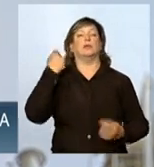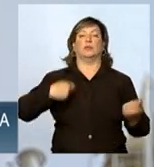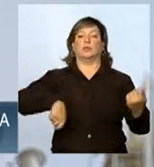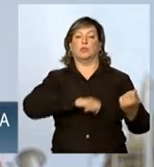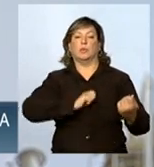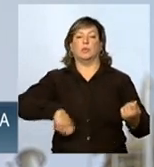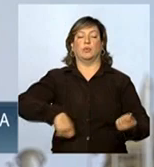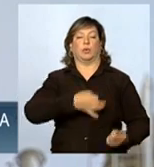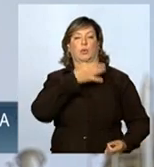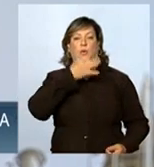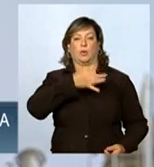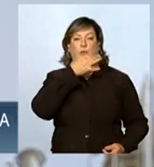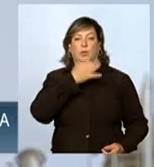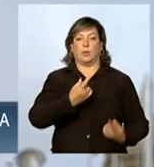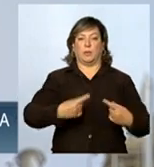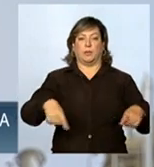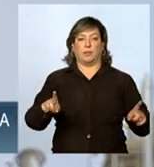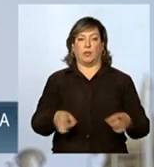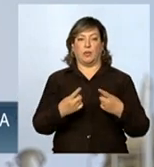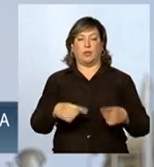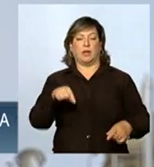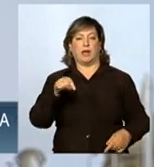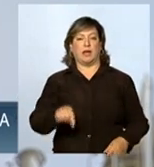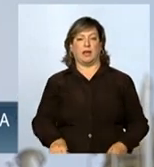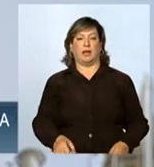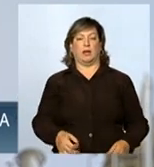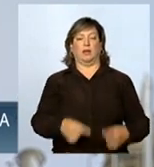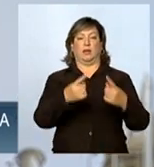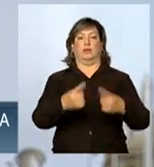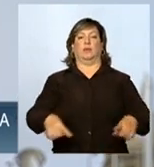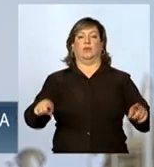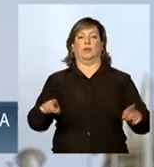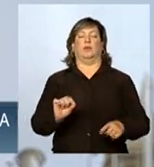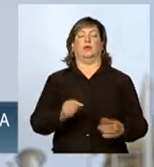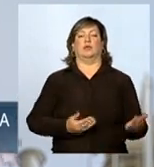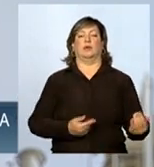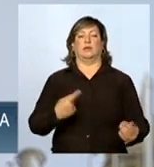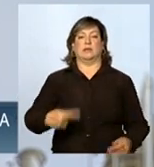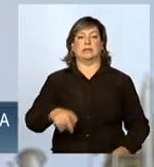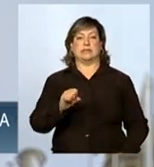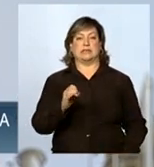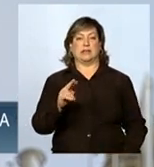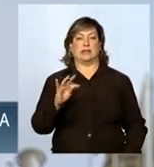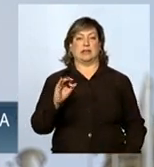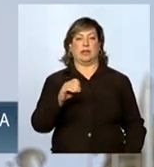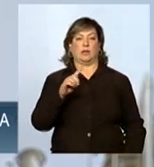aqui da Orquestra Jovem de Sertãozinho.